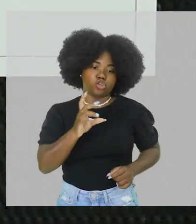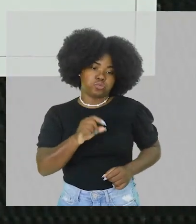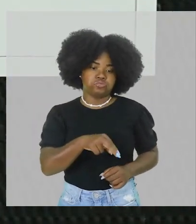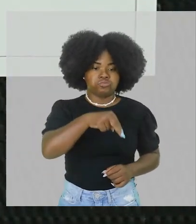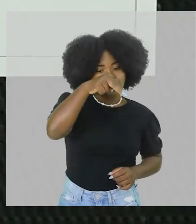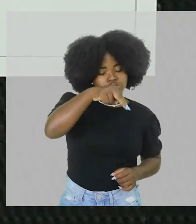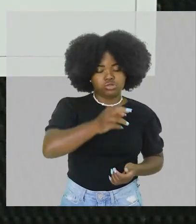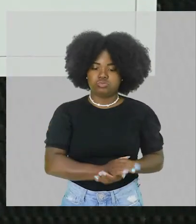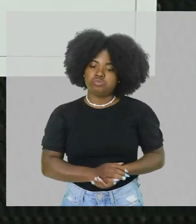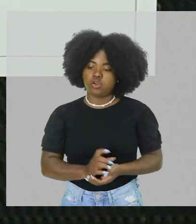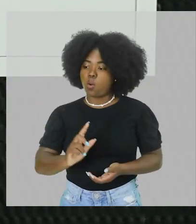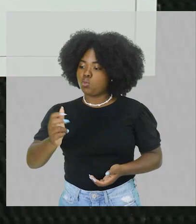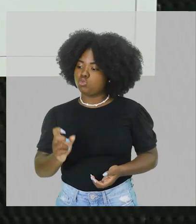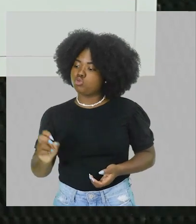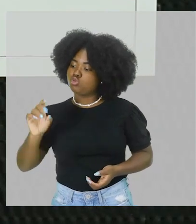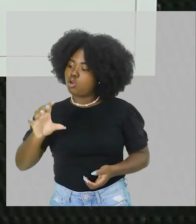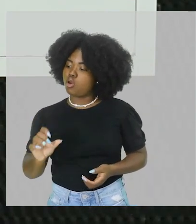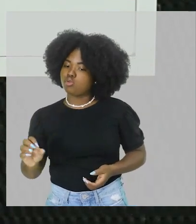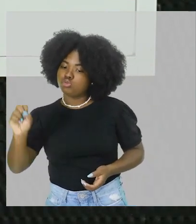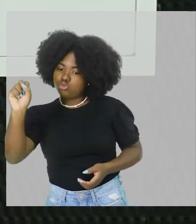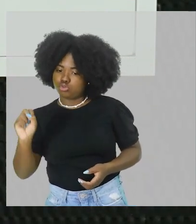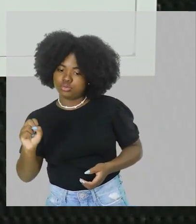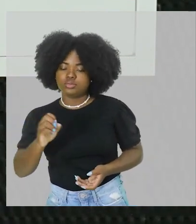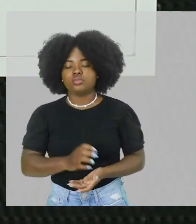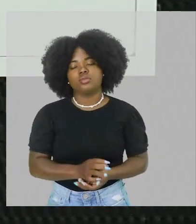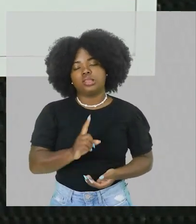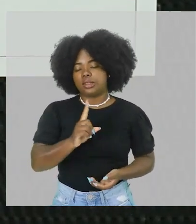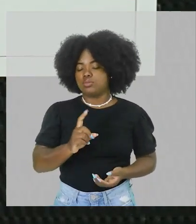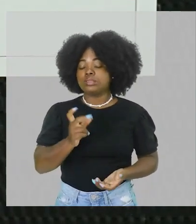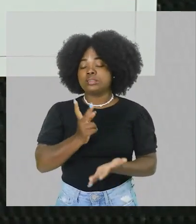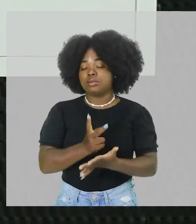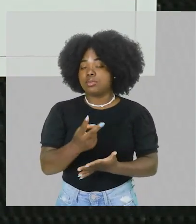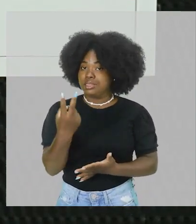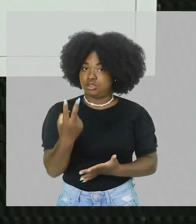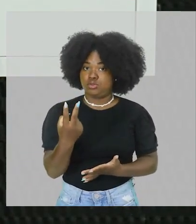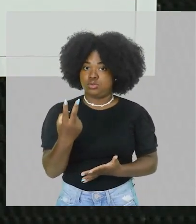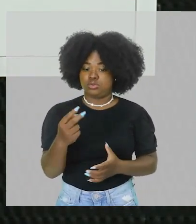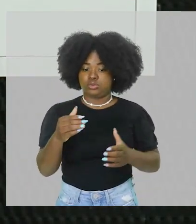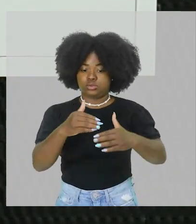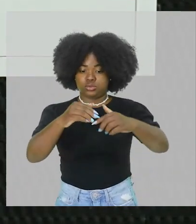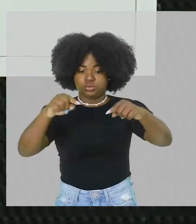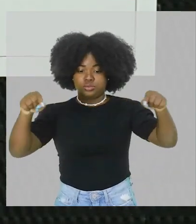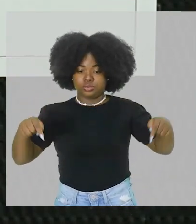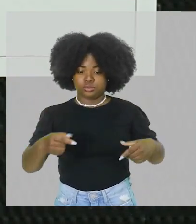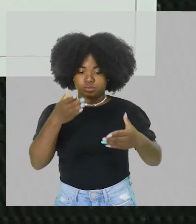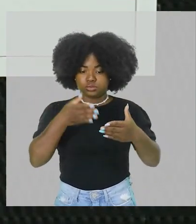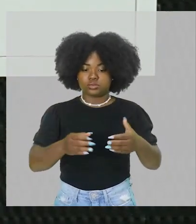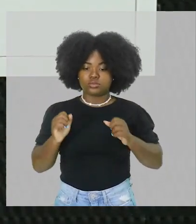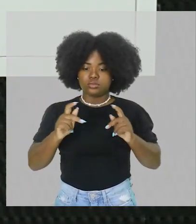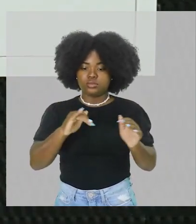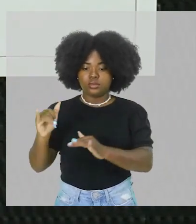formato. Então, sempre vai ter esses dois polos. Uma outra propriedade é